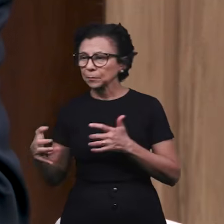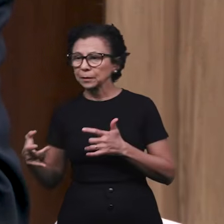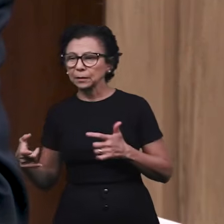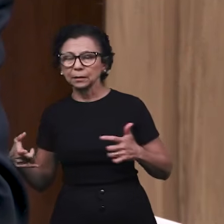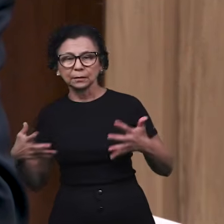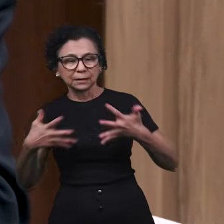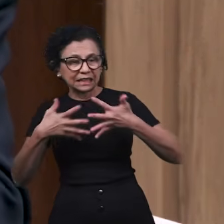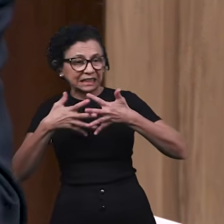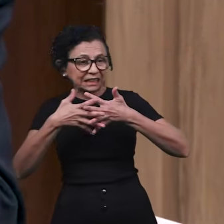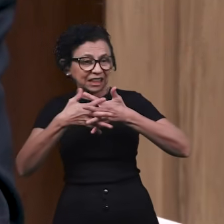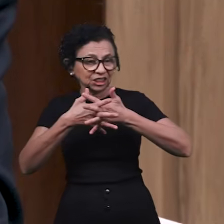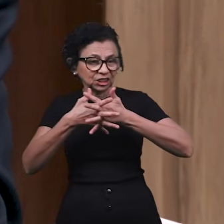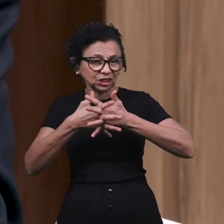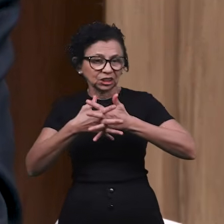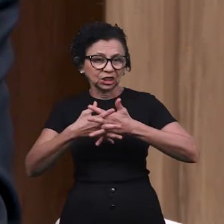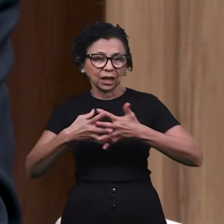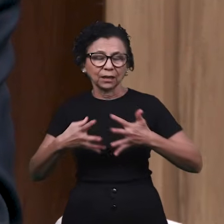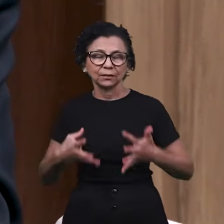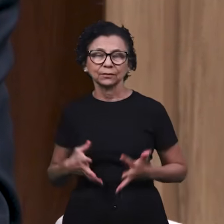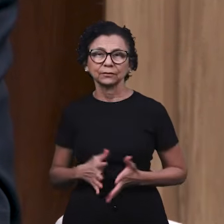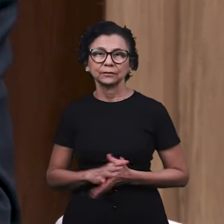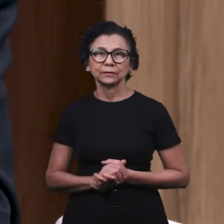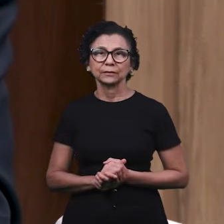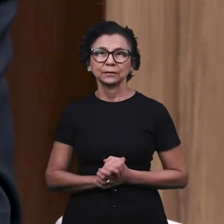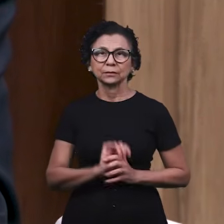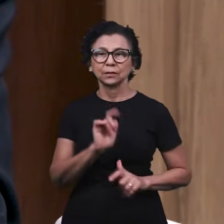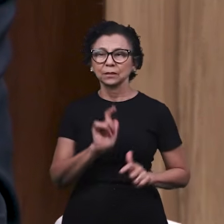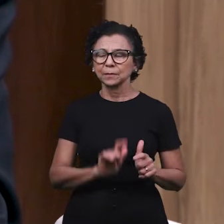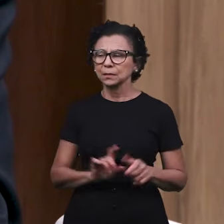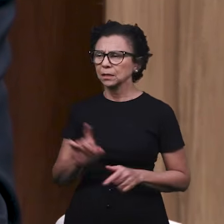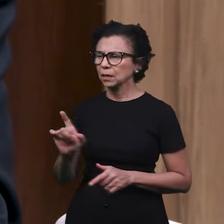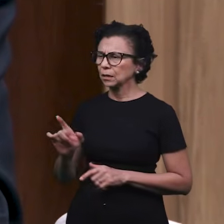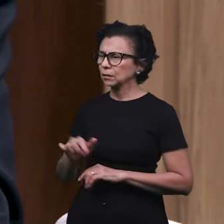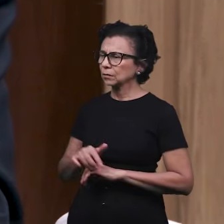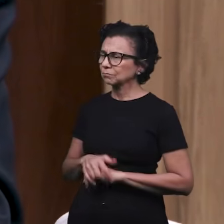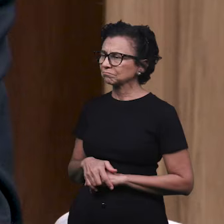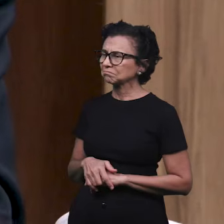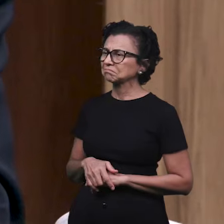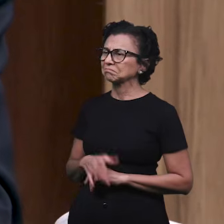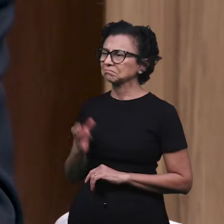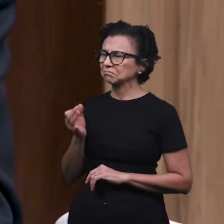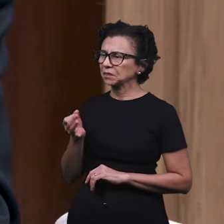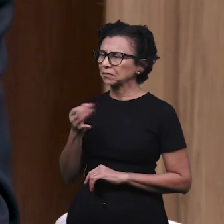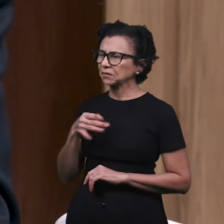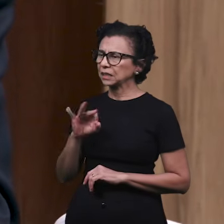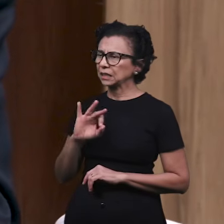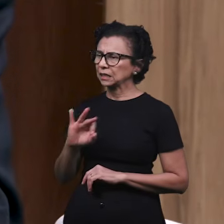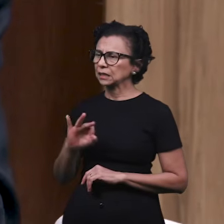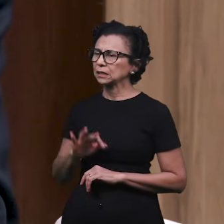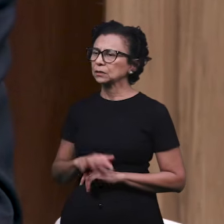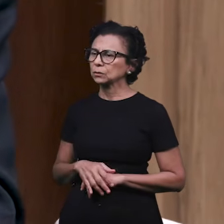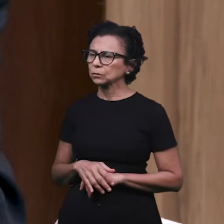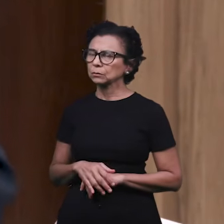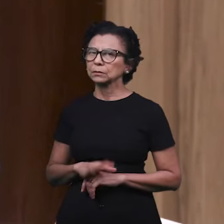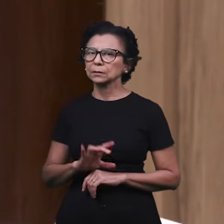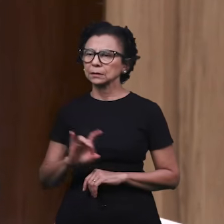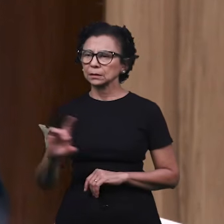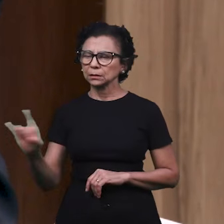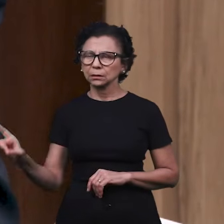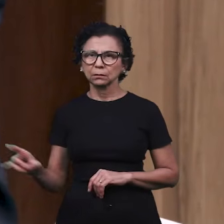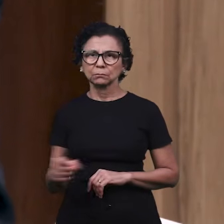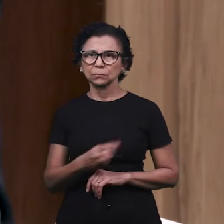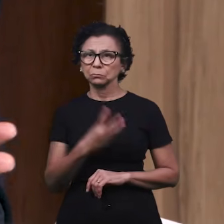E aquilo então, a igreja olhava aquilo com uma excelente postura, porque cada um com a sua parte, embora fosse o mesmo